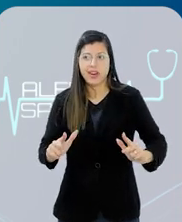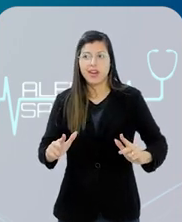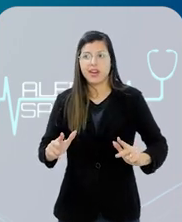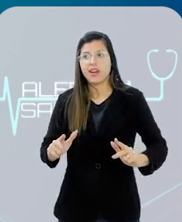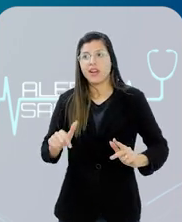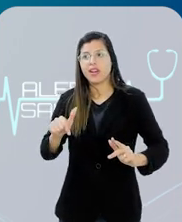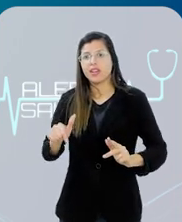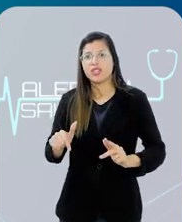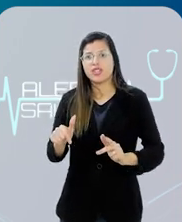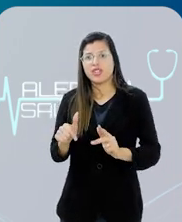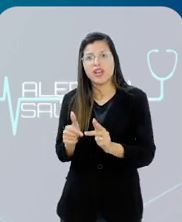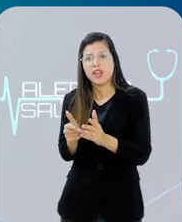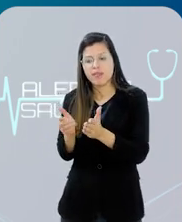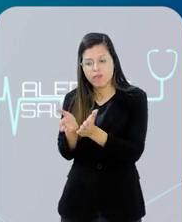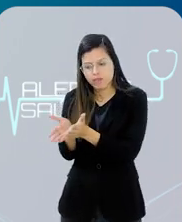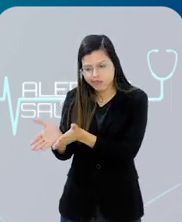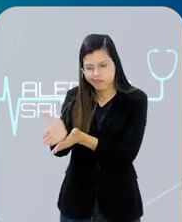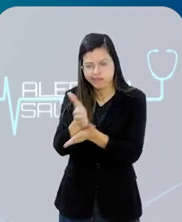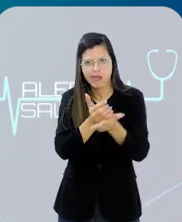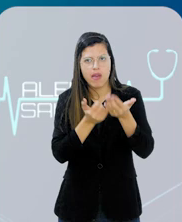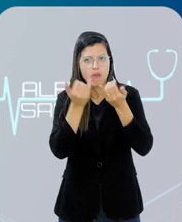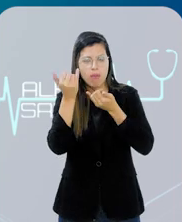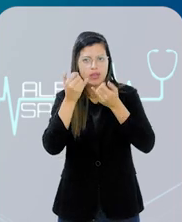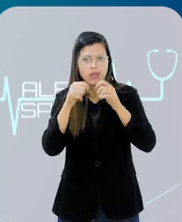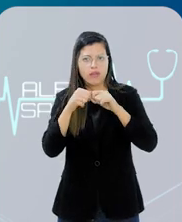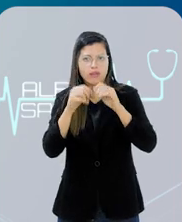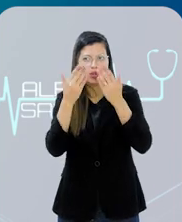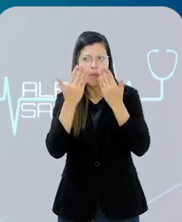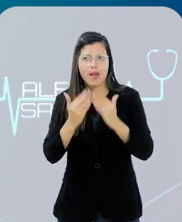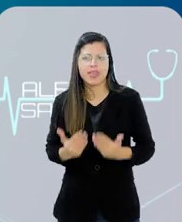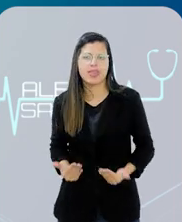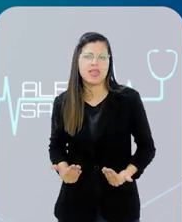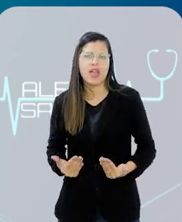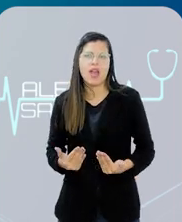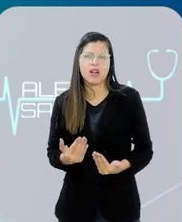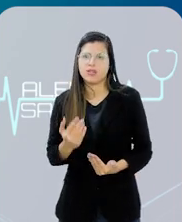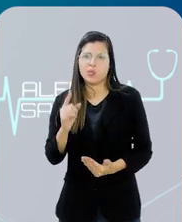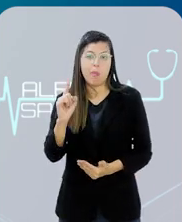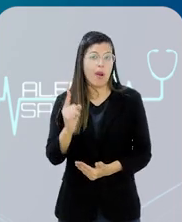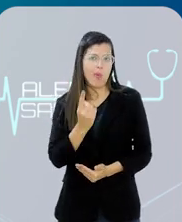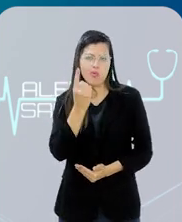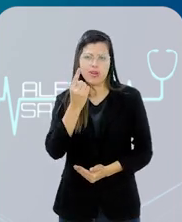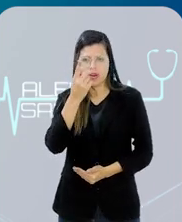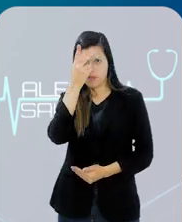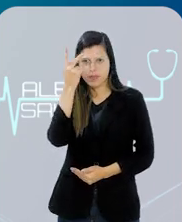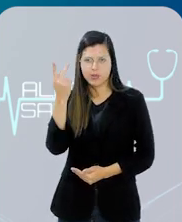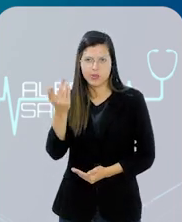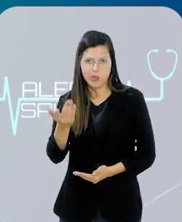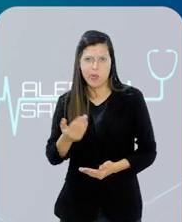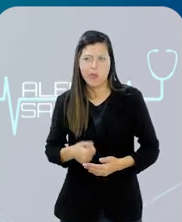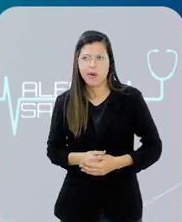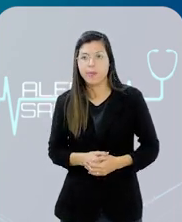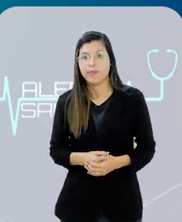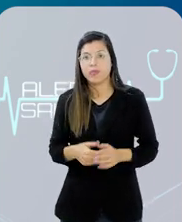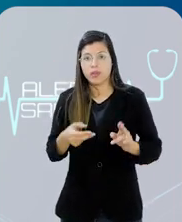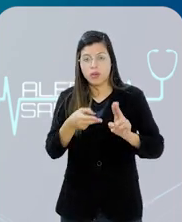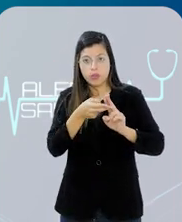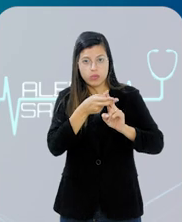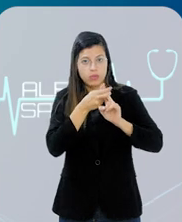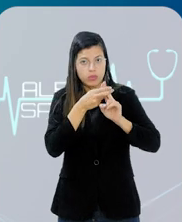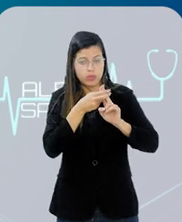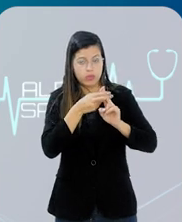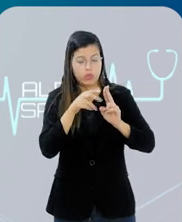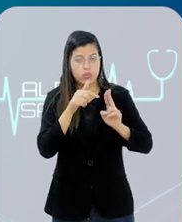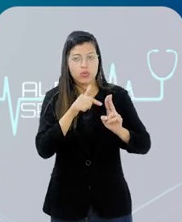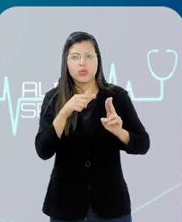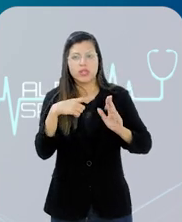convênio pega aquilo tudo e faz uma análise por uma única pessoa, um auditor ali. Então, o SUS, nesse aspecto, uma